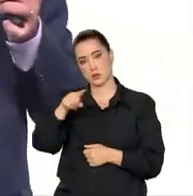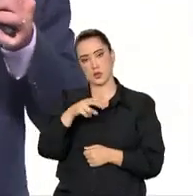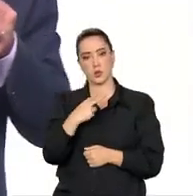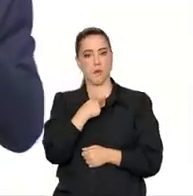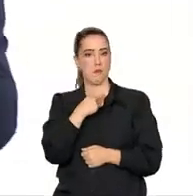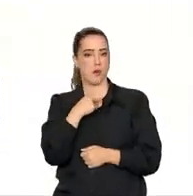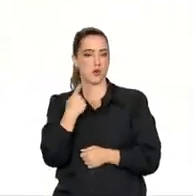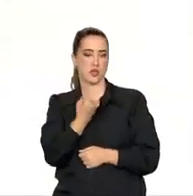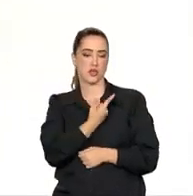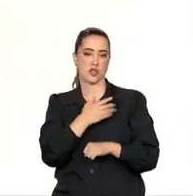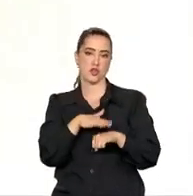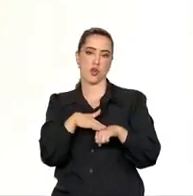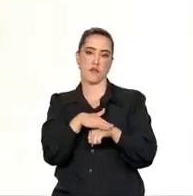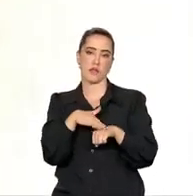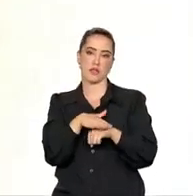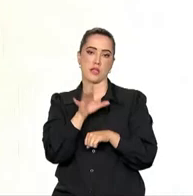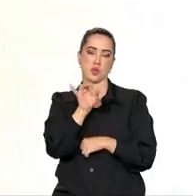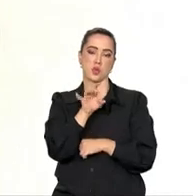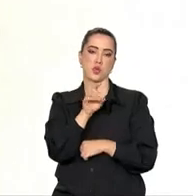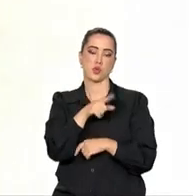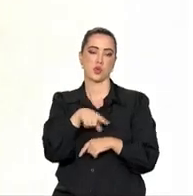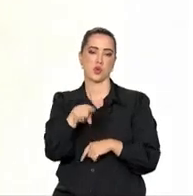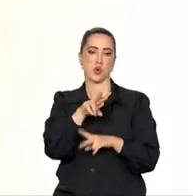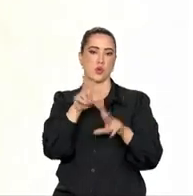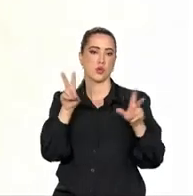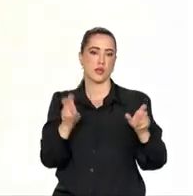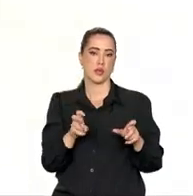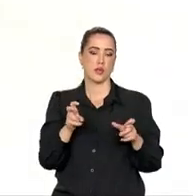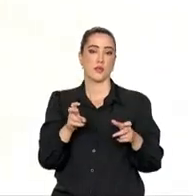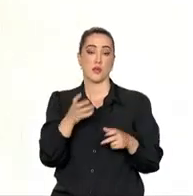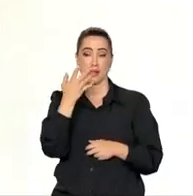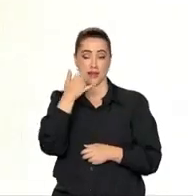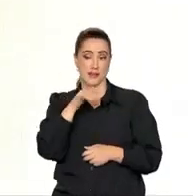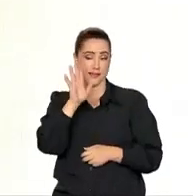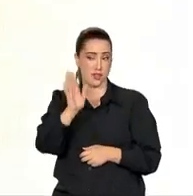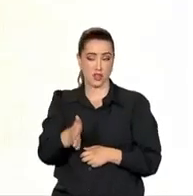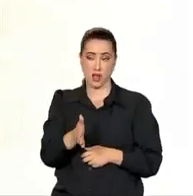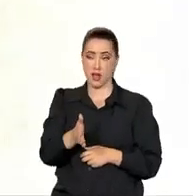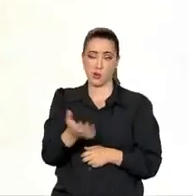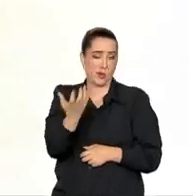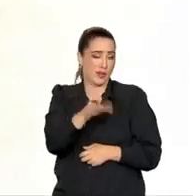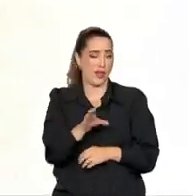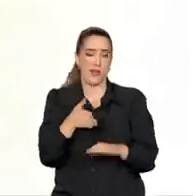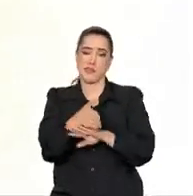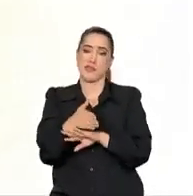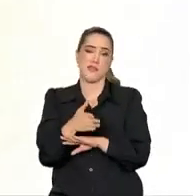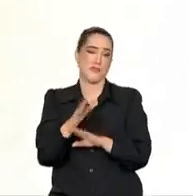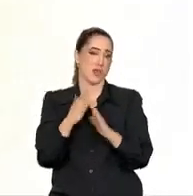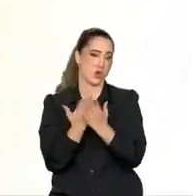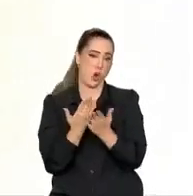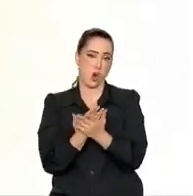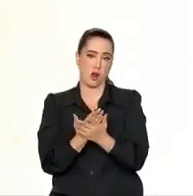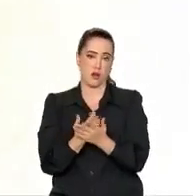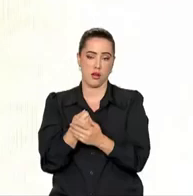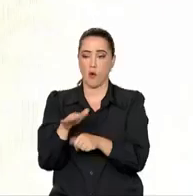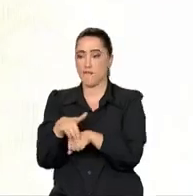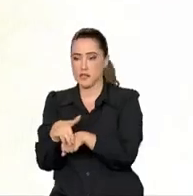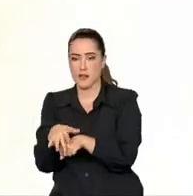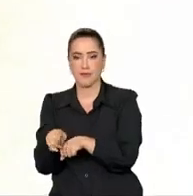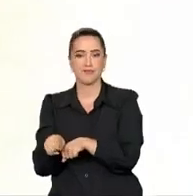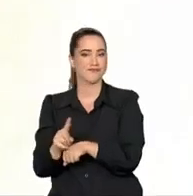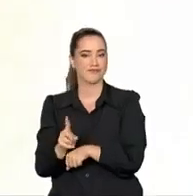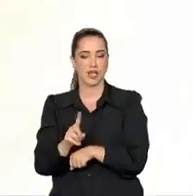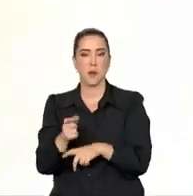para a gente conversar somente quando a criança já abandonou a escola. É preciso que a nossa rede